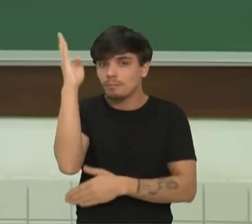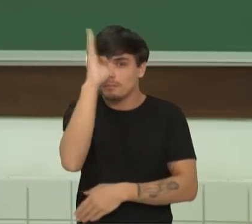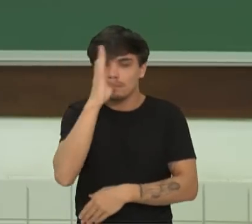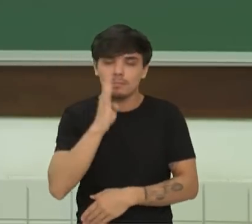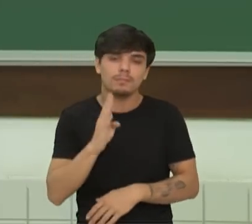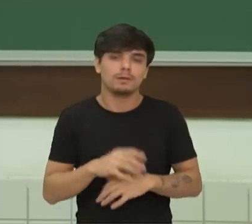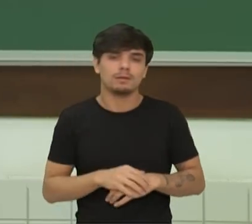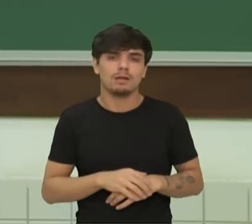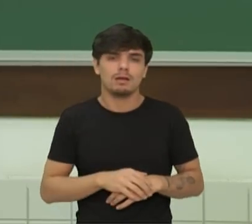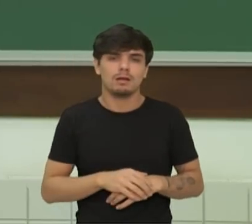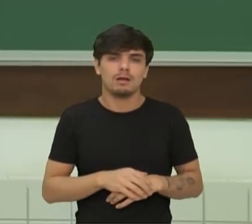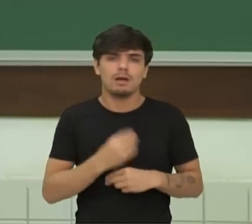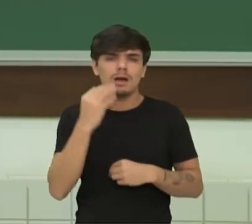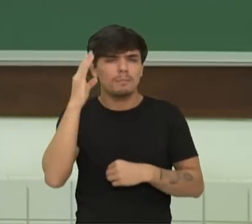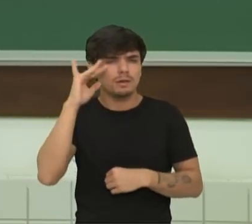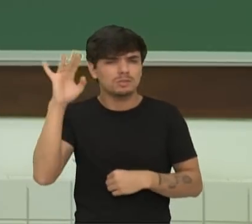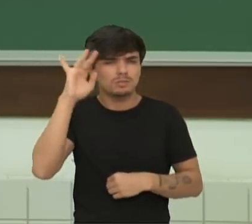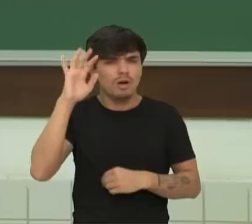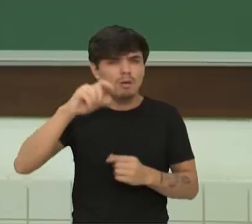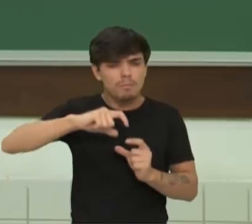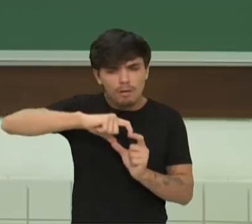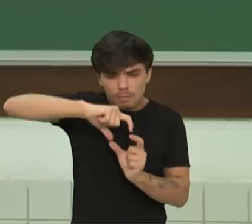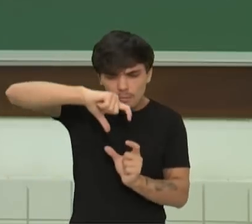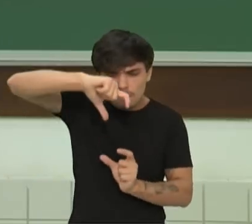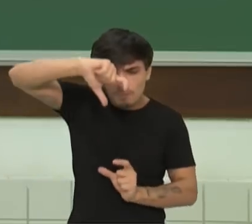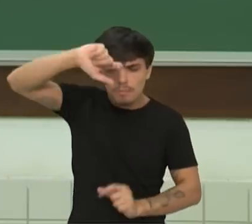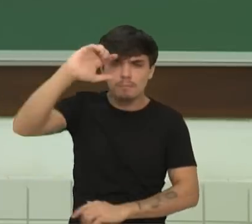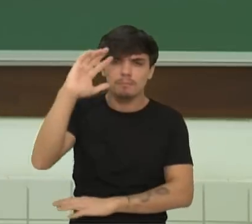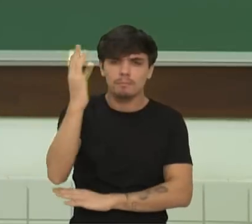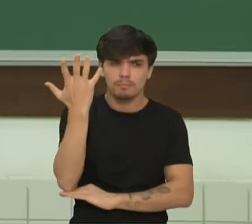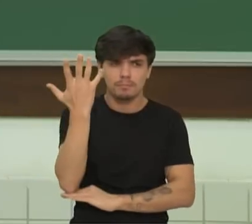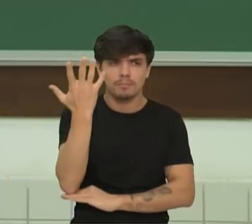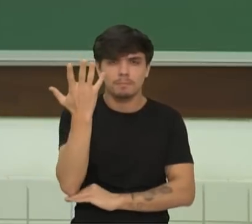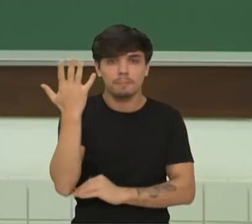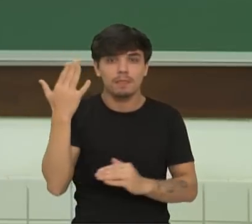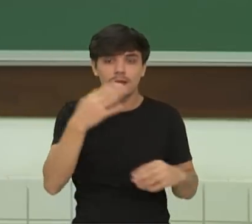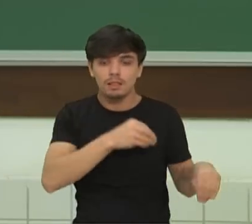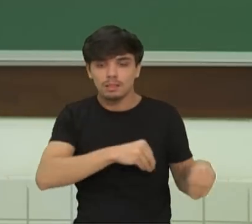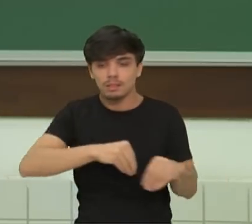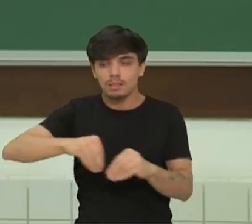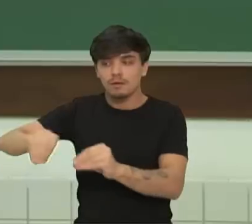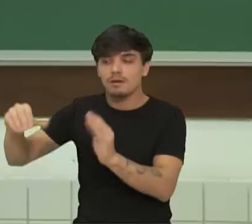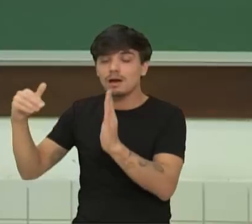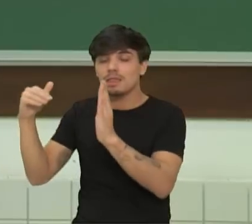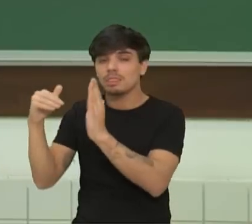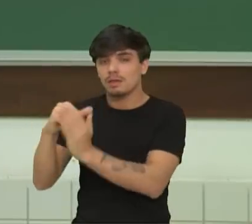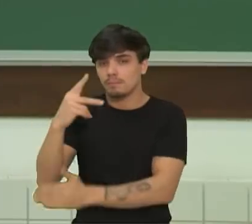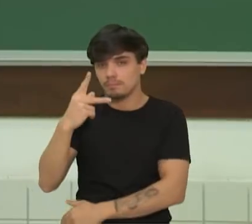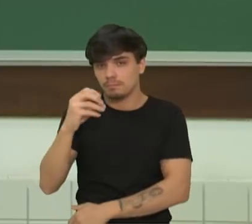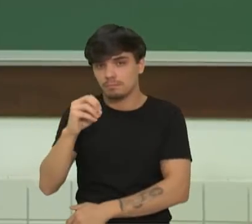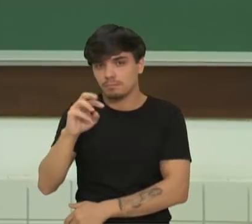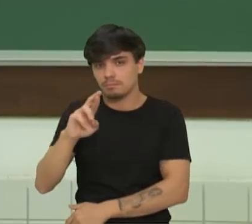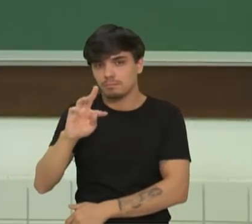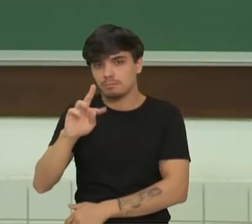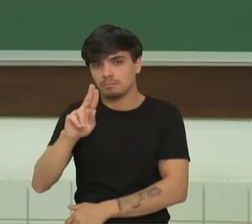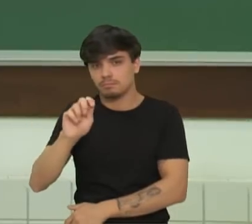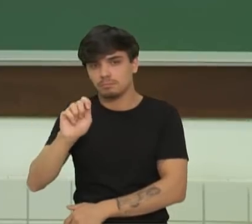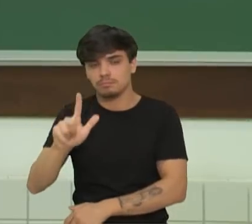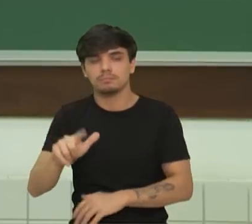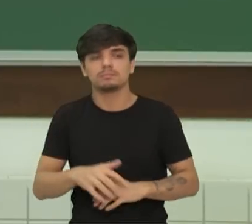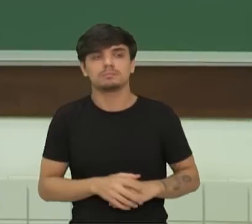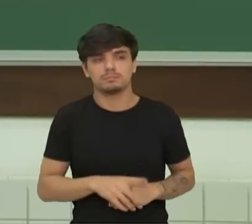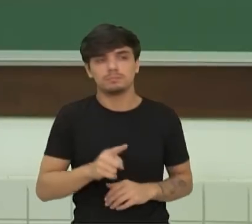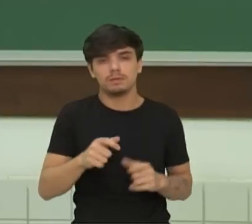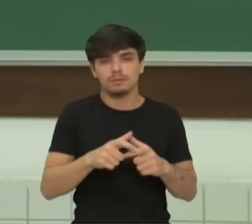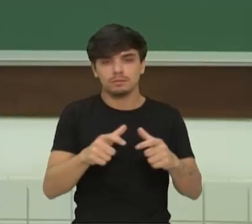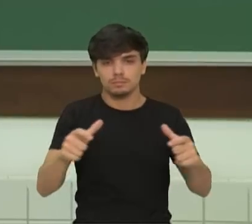o tamanho dessas árvores para trazer daqui do Brasil até Portugal. Tinha que ser navios fortes e